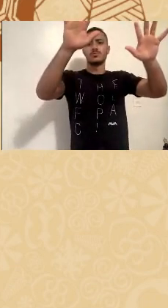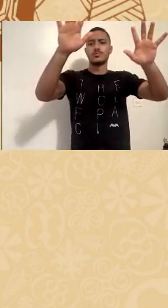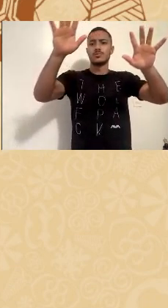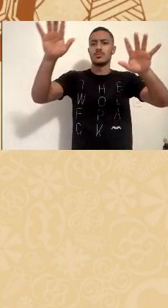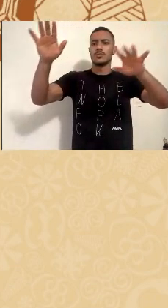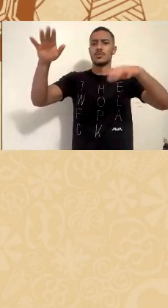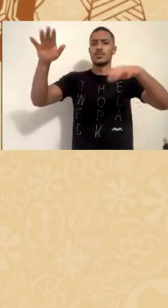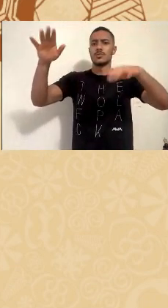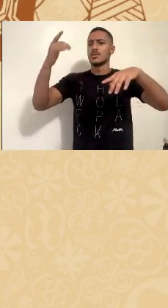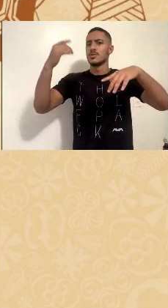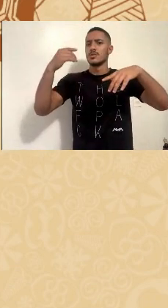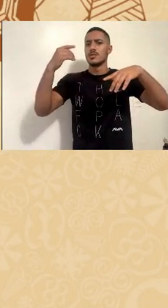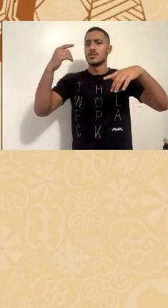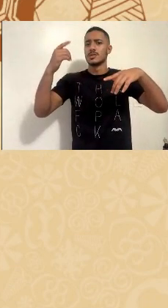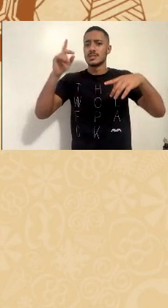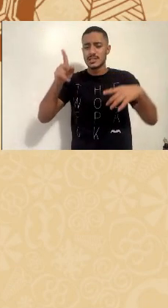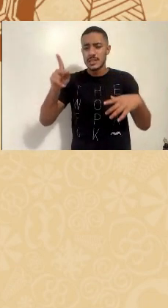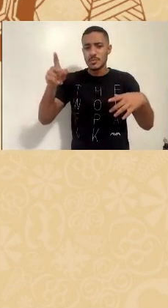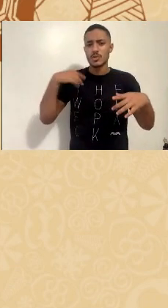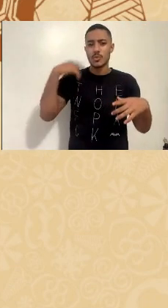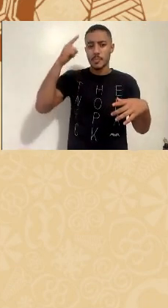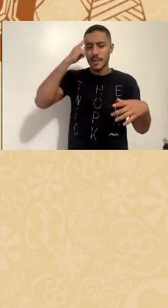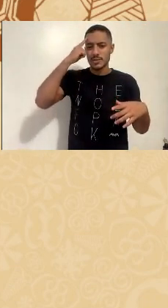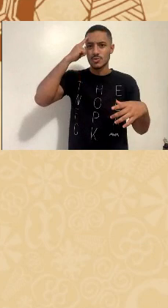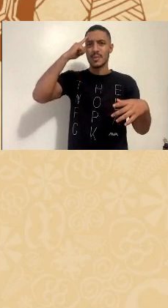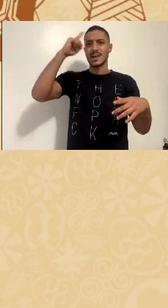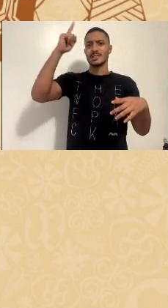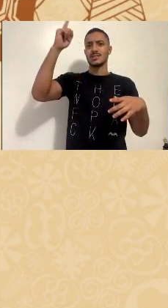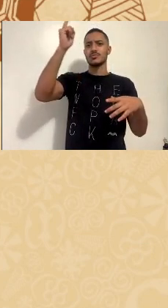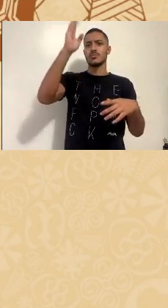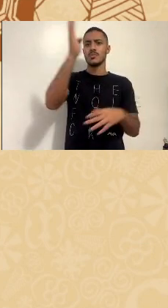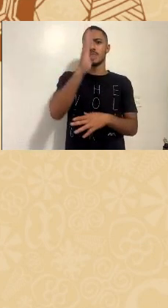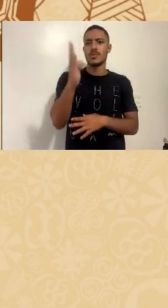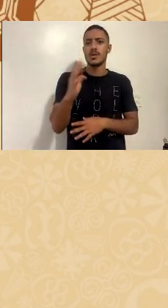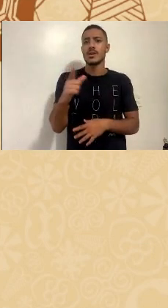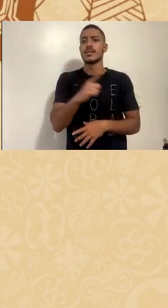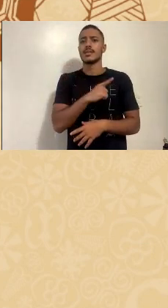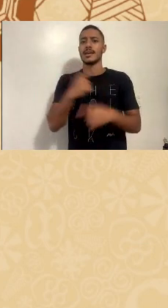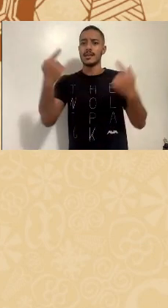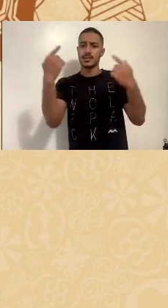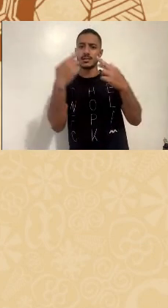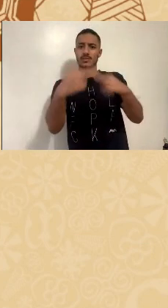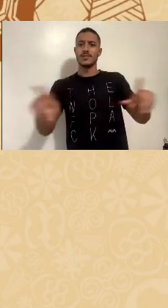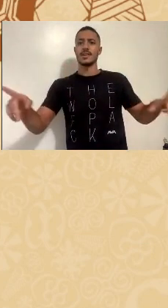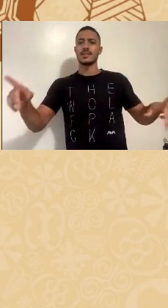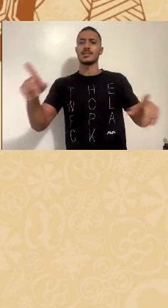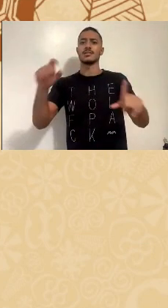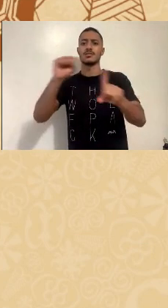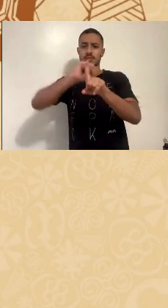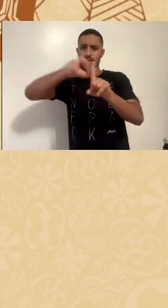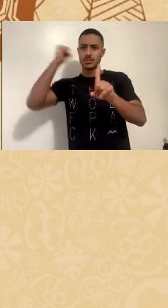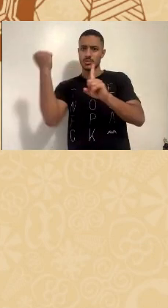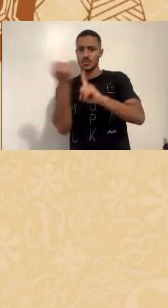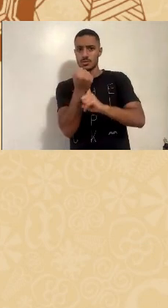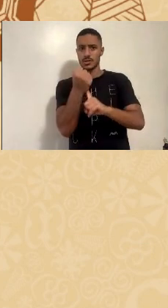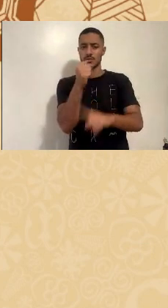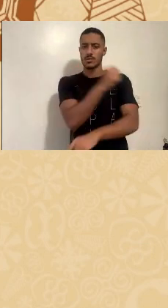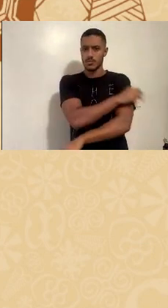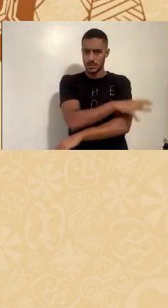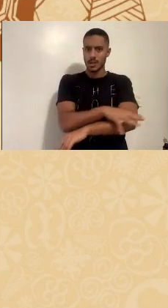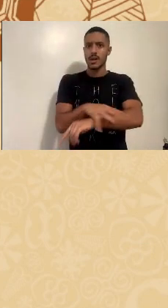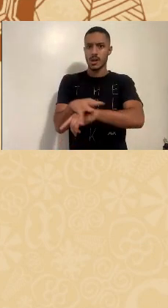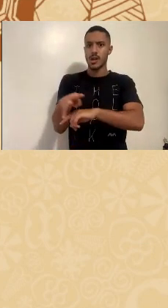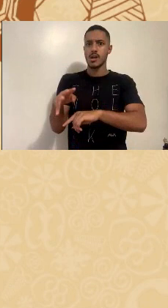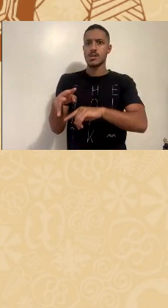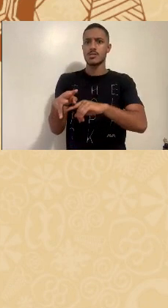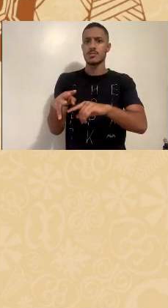pensar a desigualdade racial. Não tem como, não tem como. É uma cegueira Então, isso foi me interpelando e o